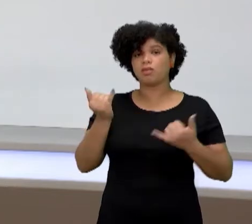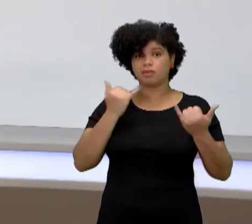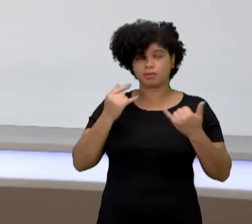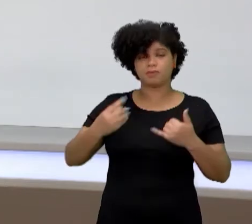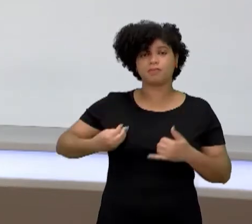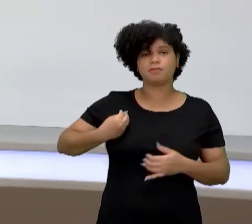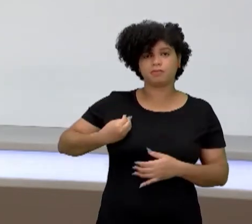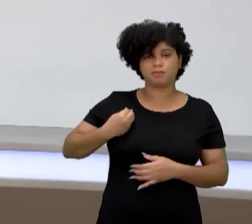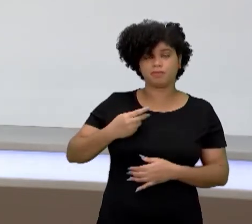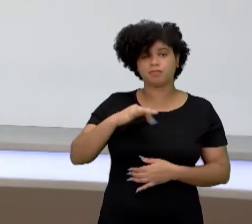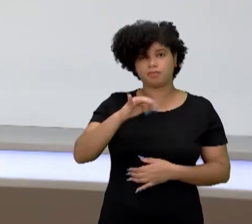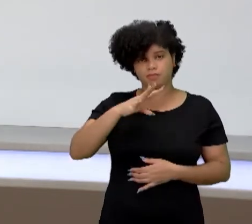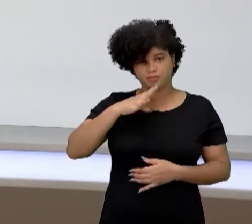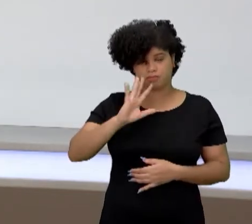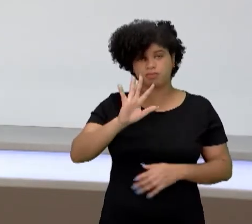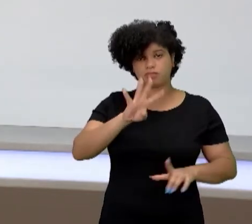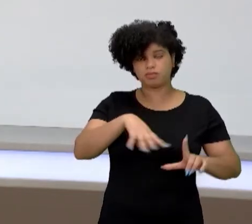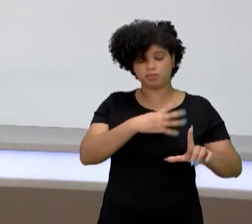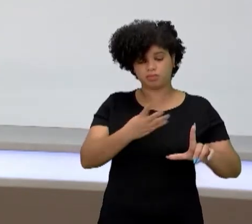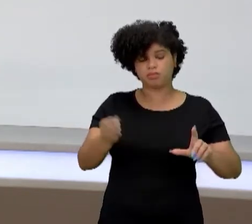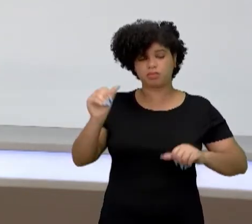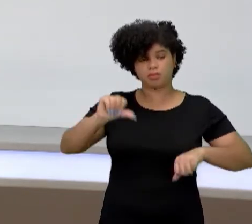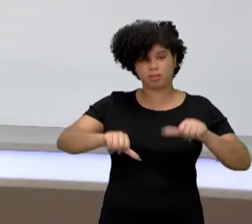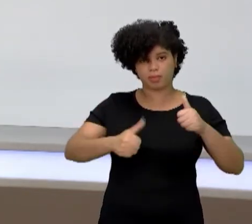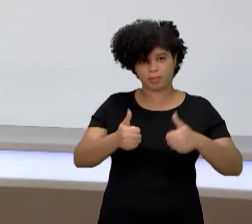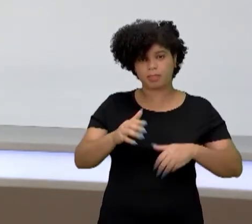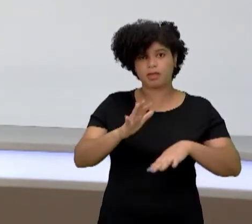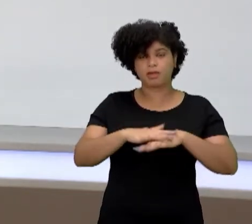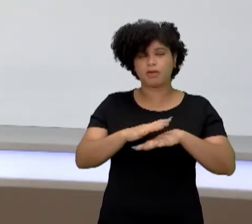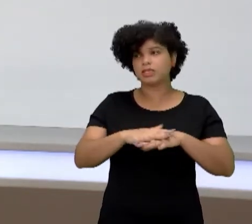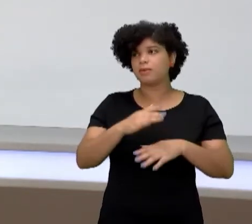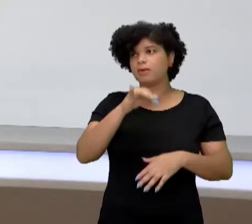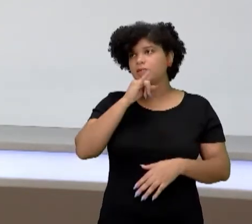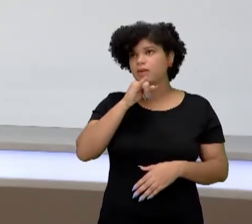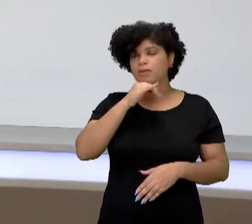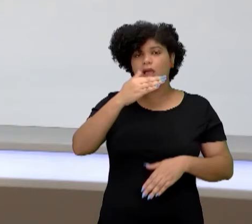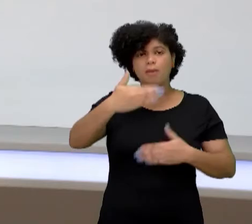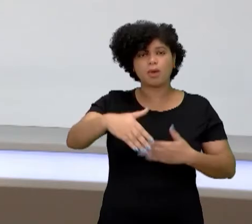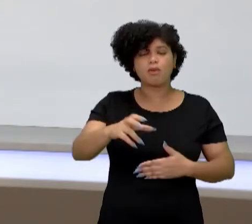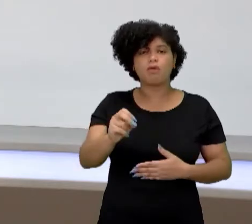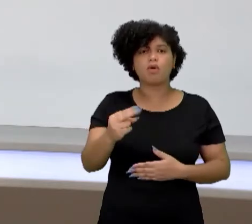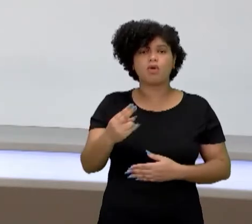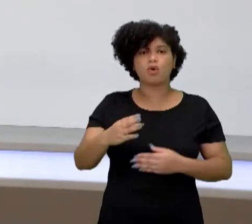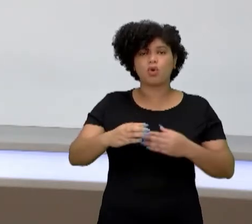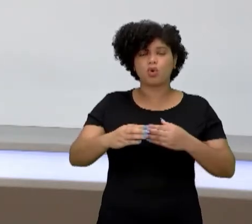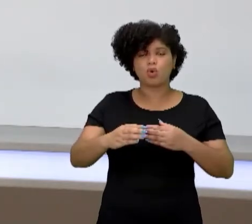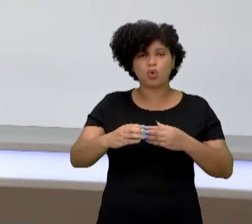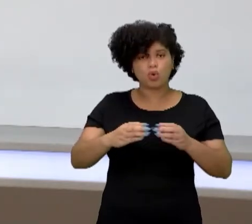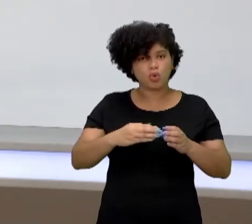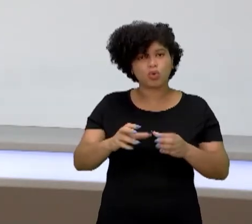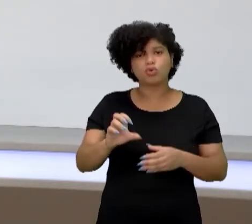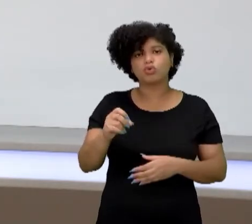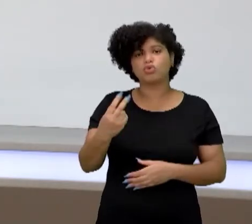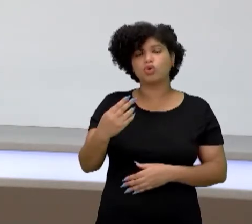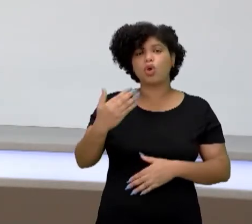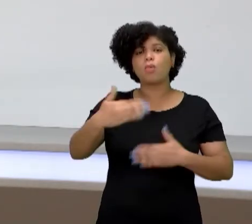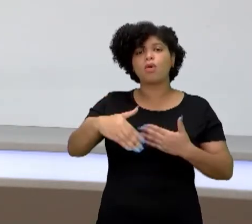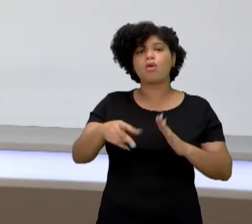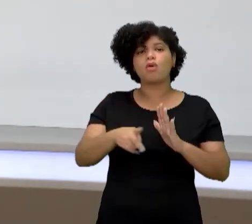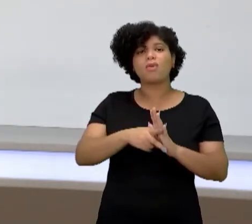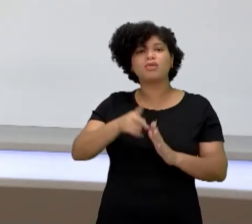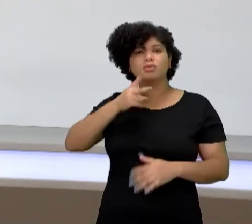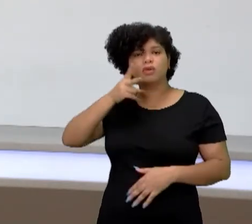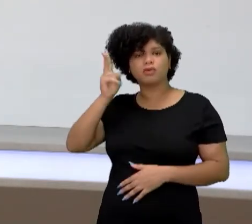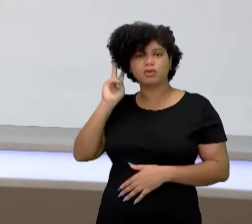informações. Se você conhece a tabela periódica, se for fazer uma prova, né, um concurso, ou um vestibular ou alguma coisa do tipo,